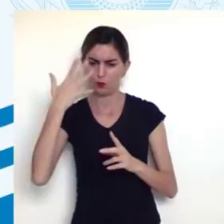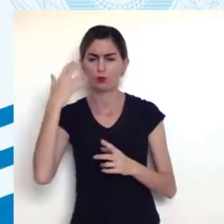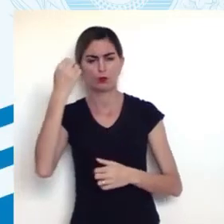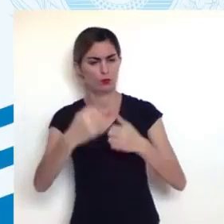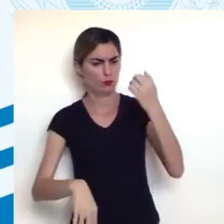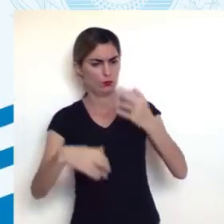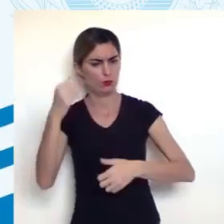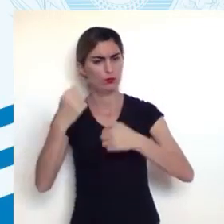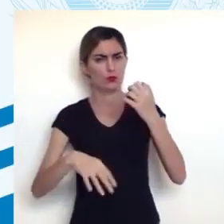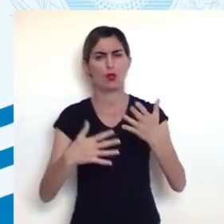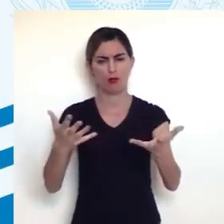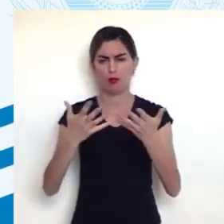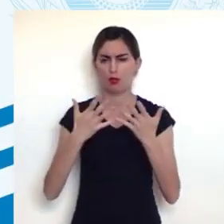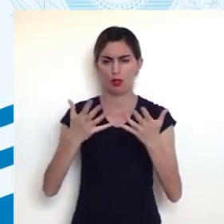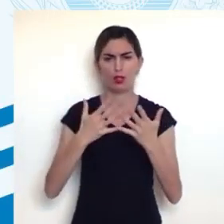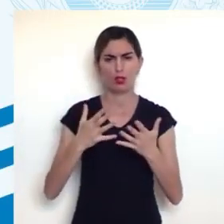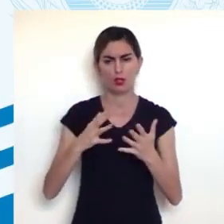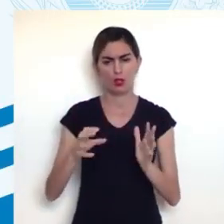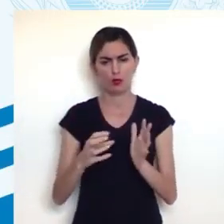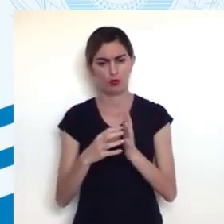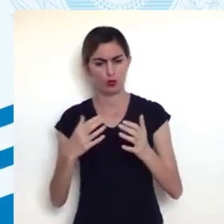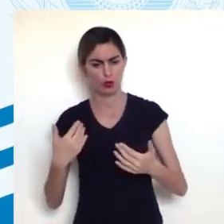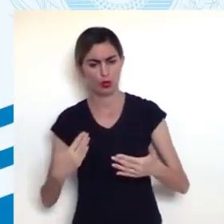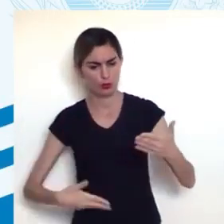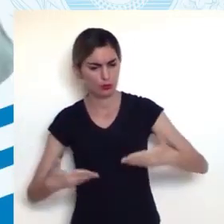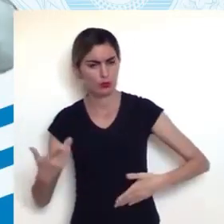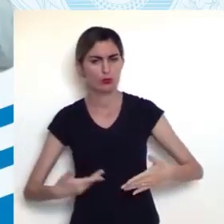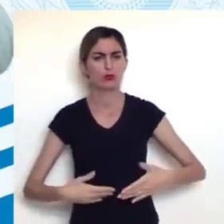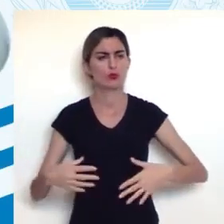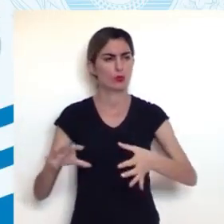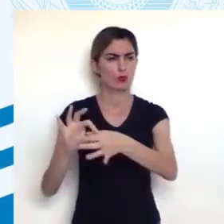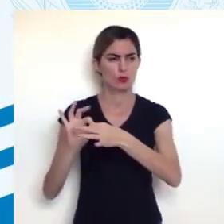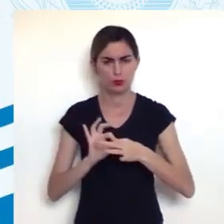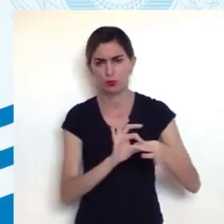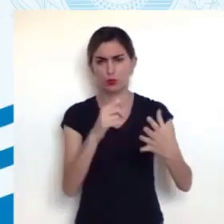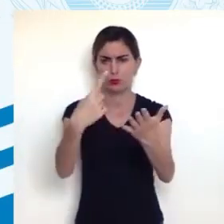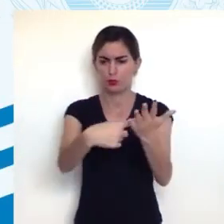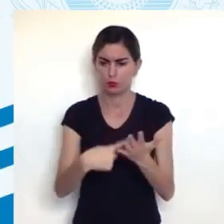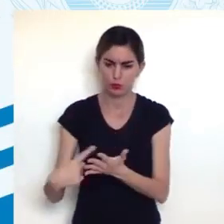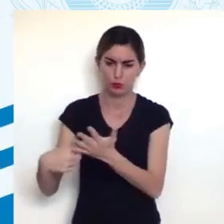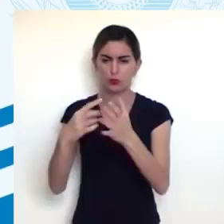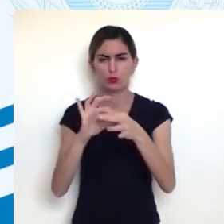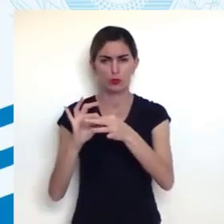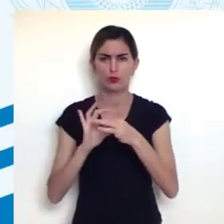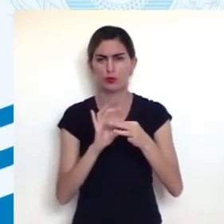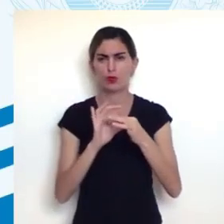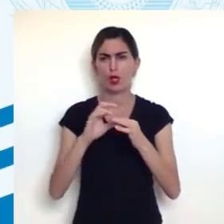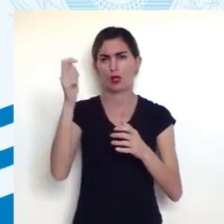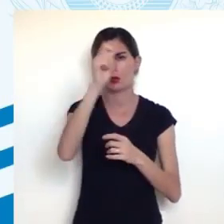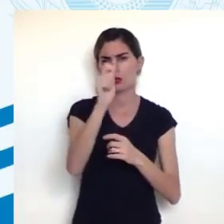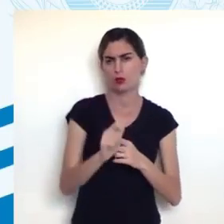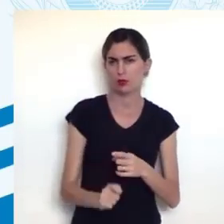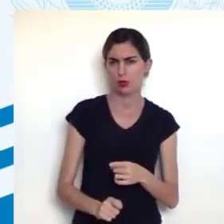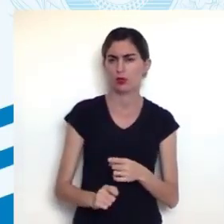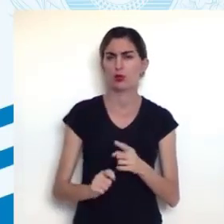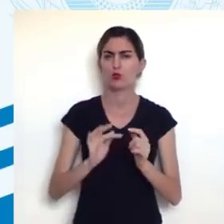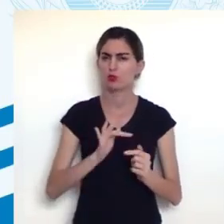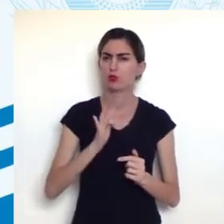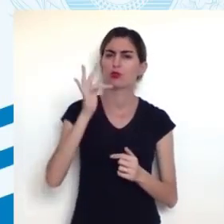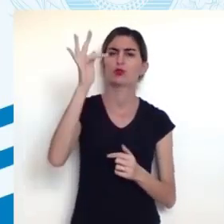discursos. Queriam que os operários se unissem em associações